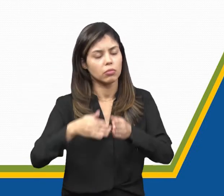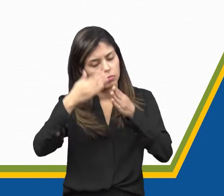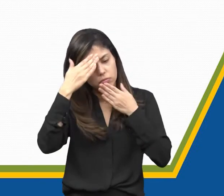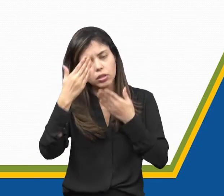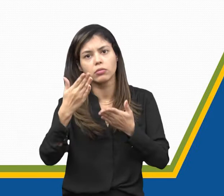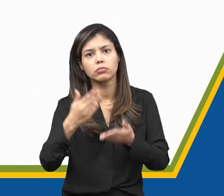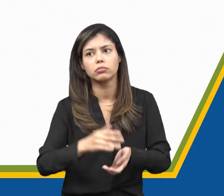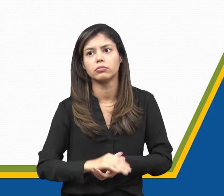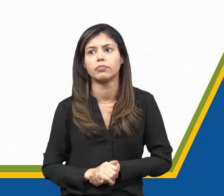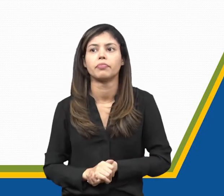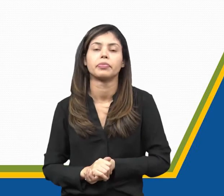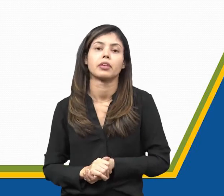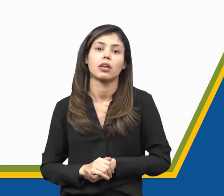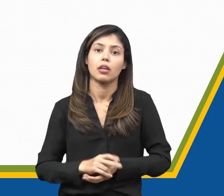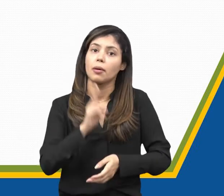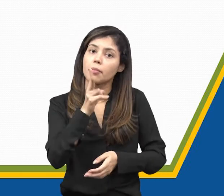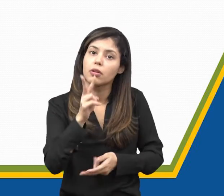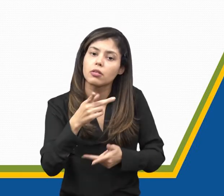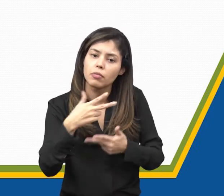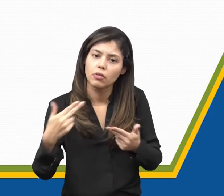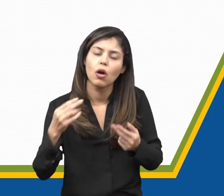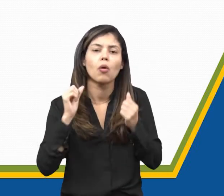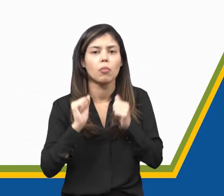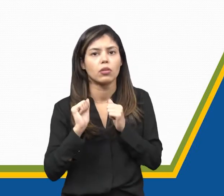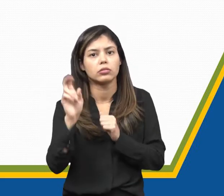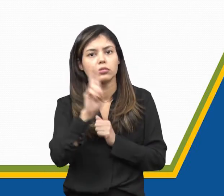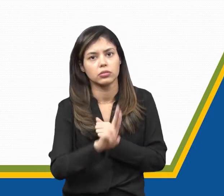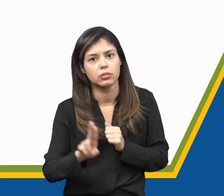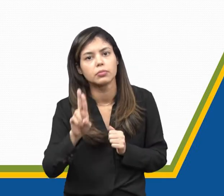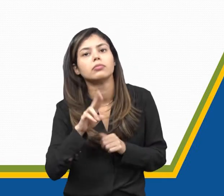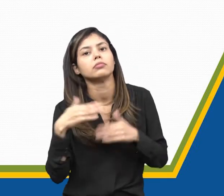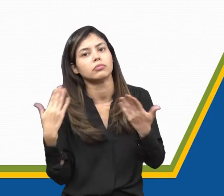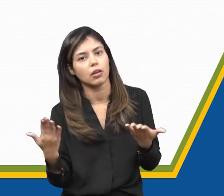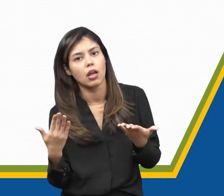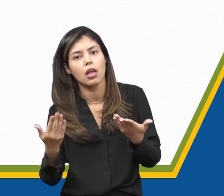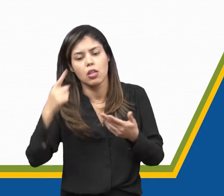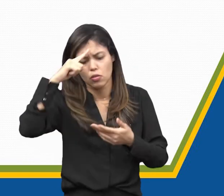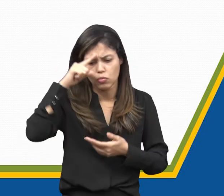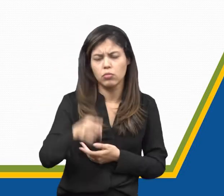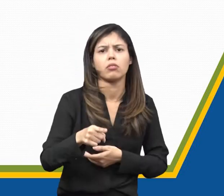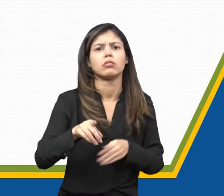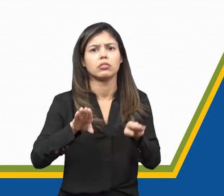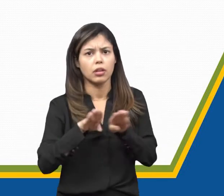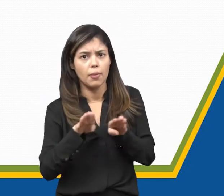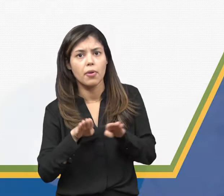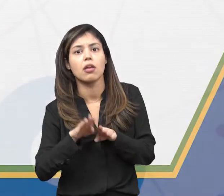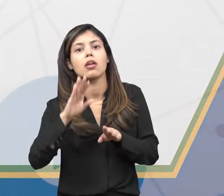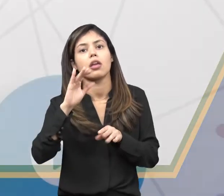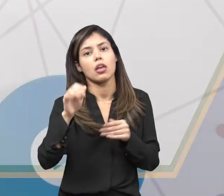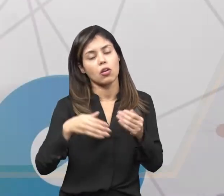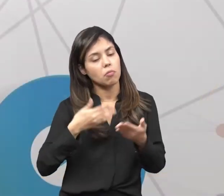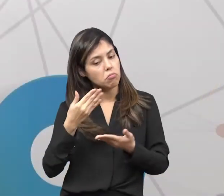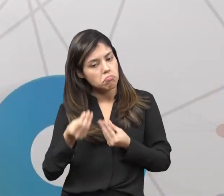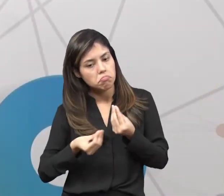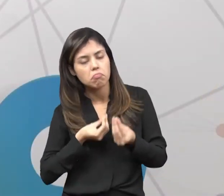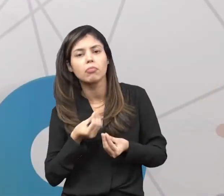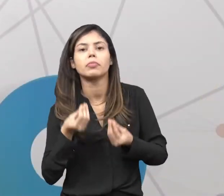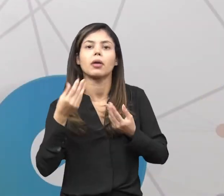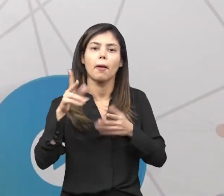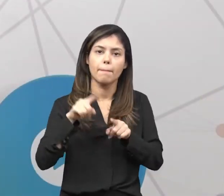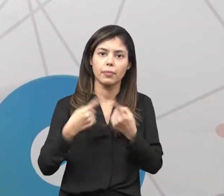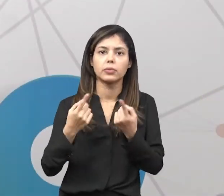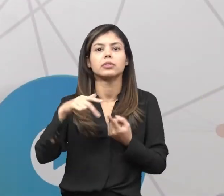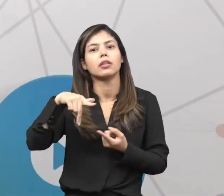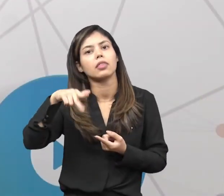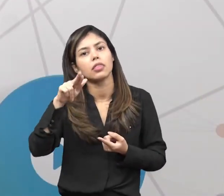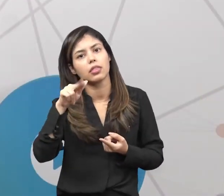gracias. Da mesma forma, posso também ser gentil, dando ordens imperativas de maneira mais